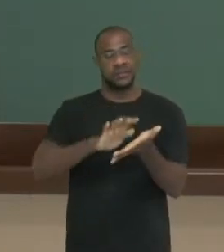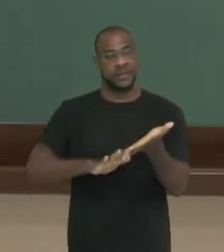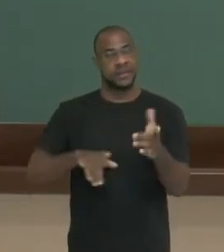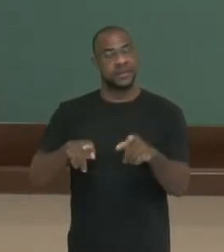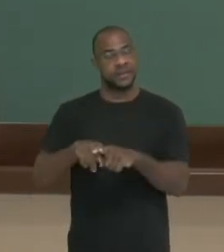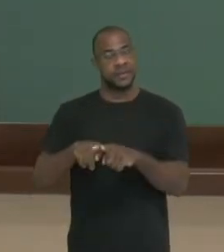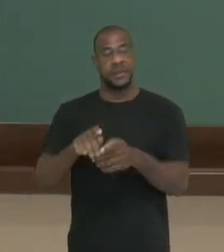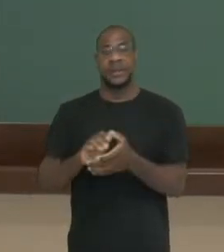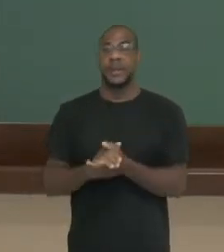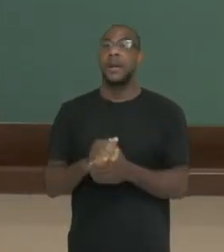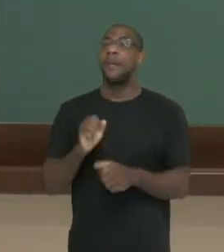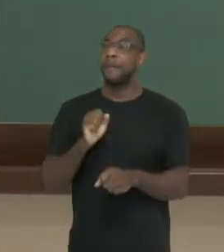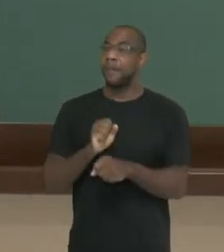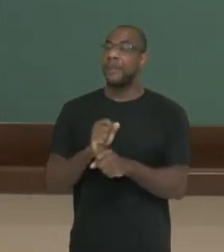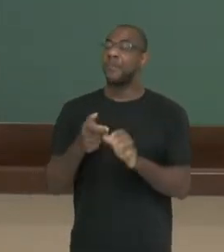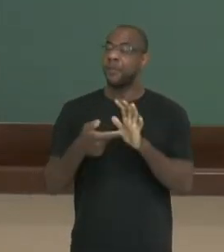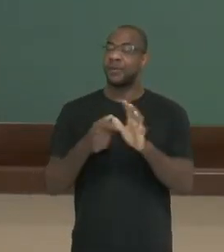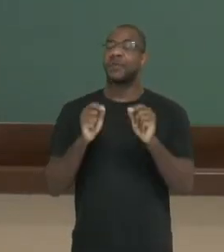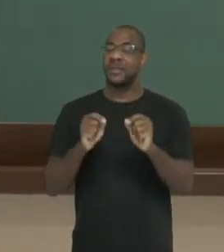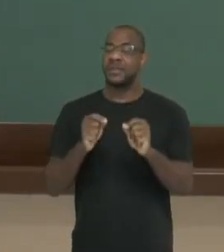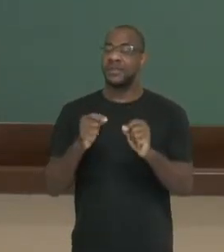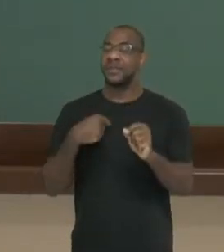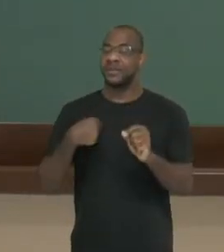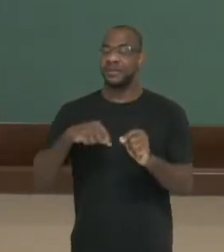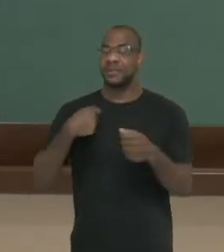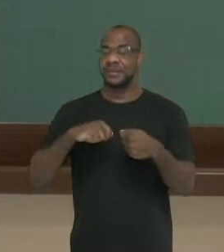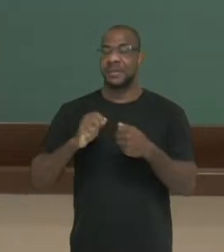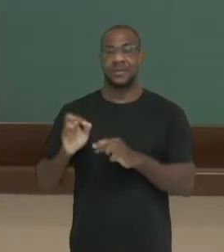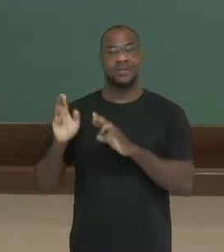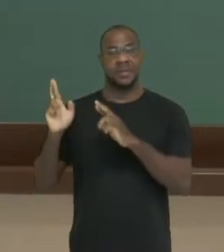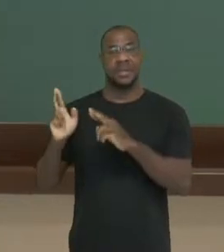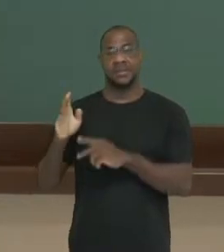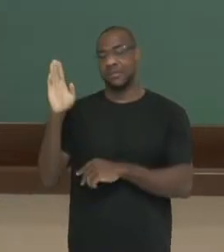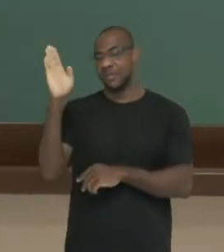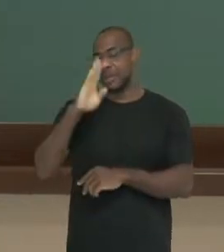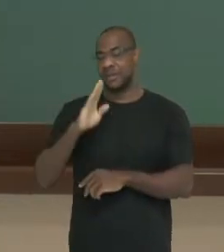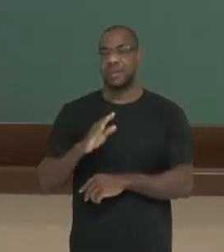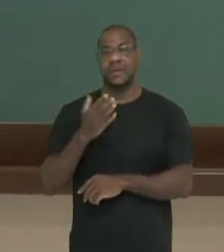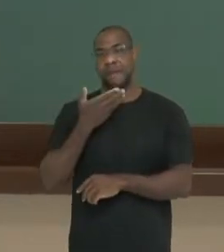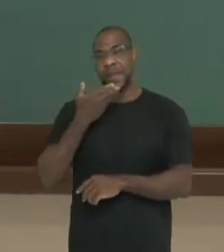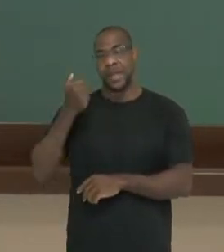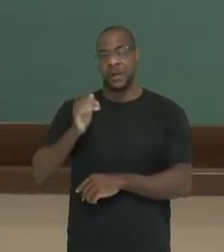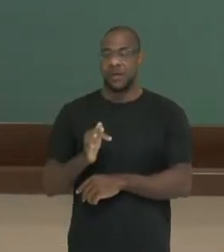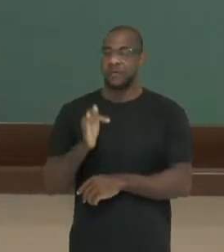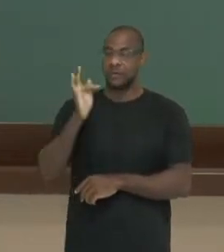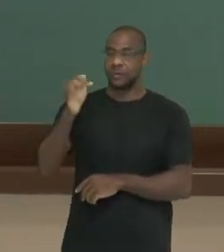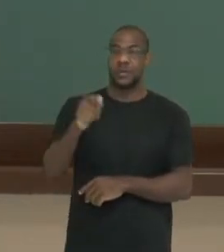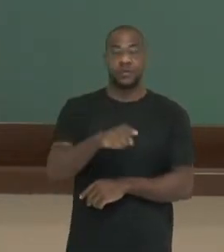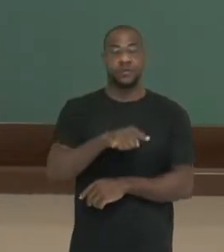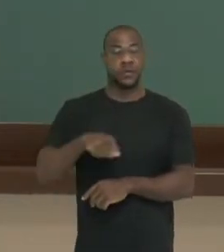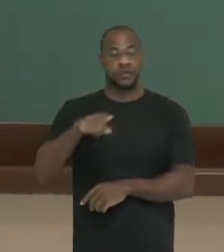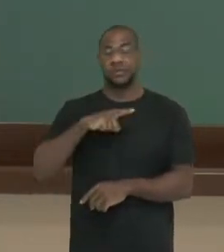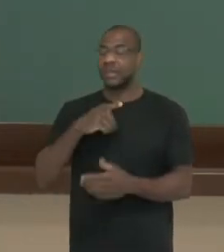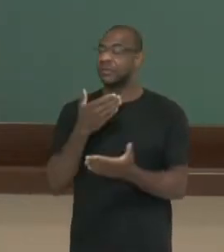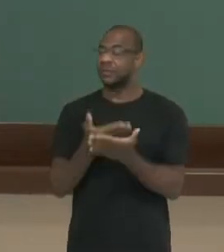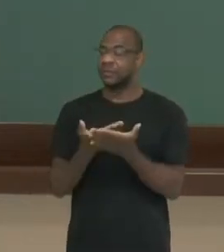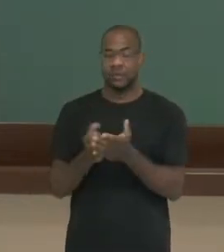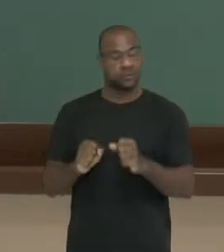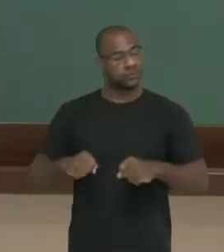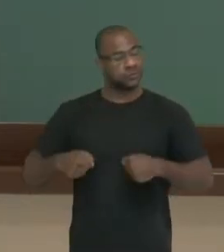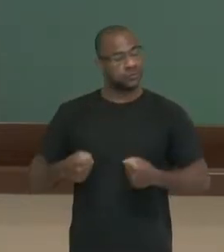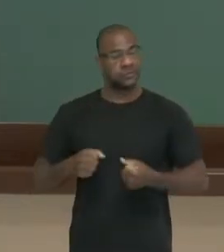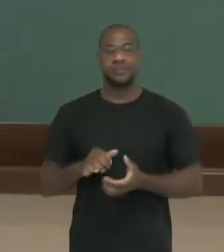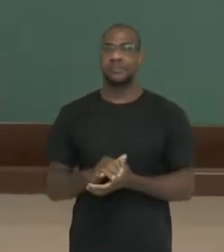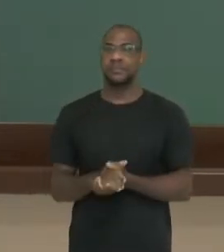que a gente tem que ter esperança de um Brasil melhor, graças a vocês que estão aí concentrados, com responsabilidade, cuidando dos